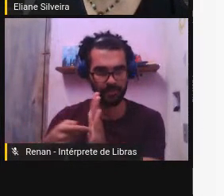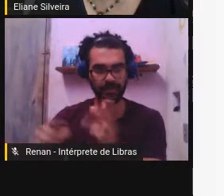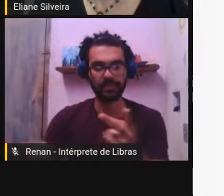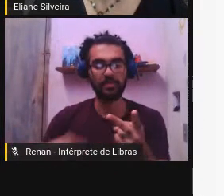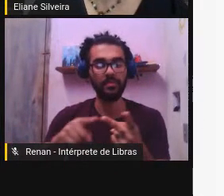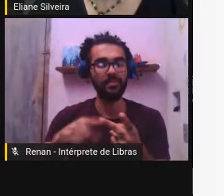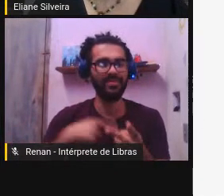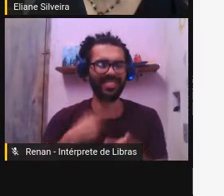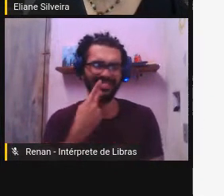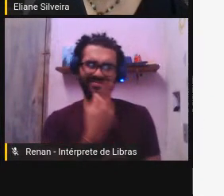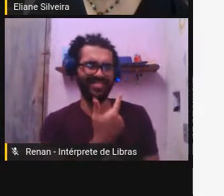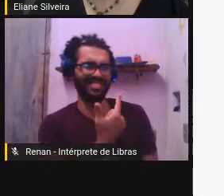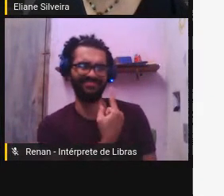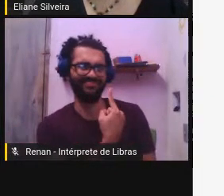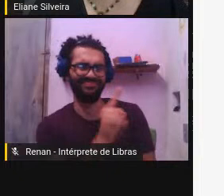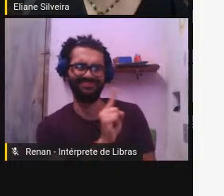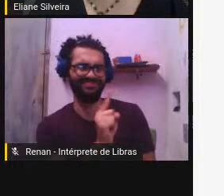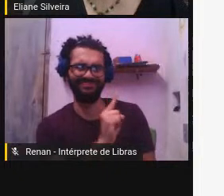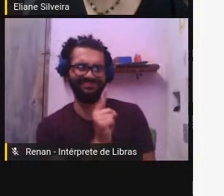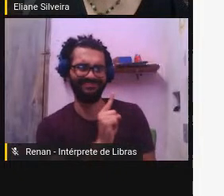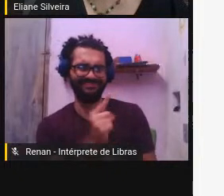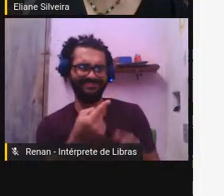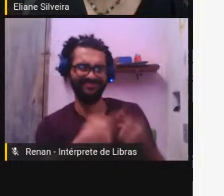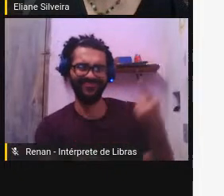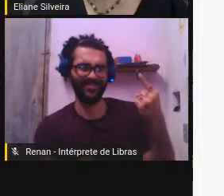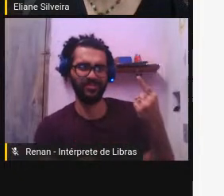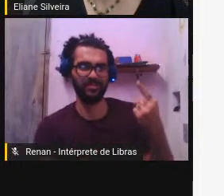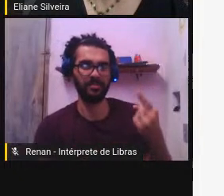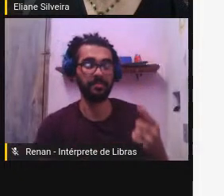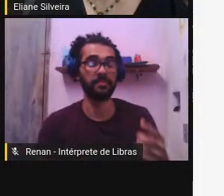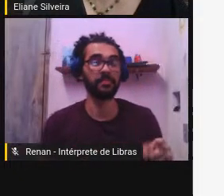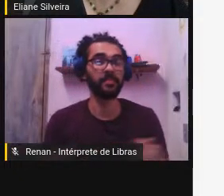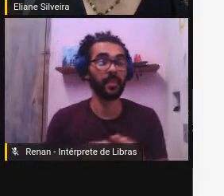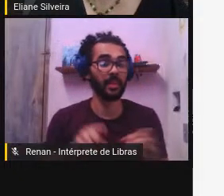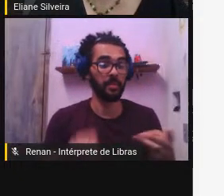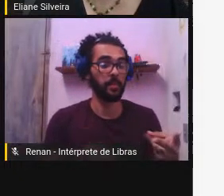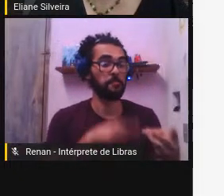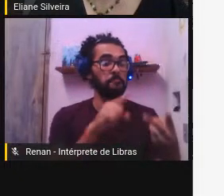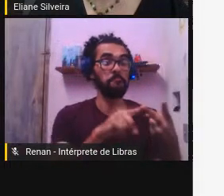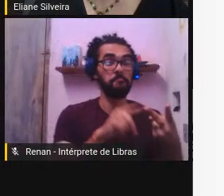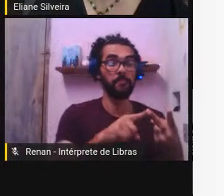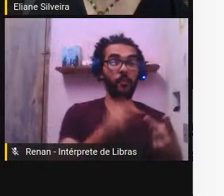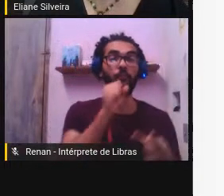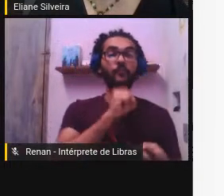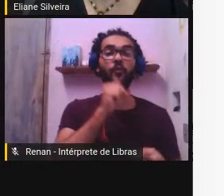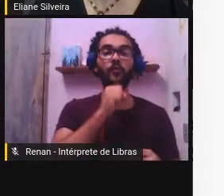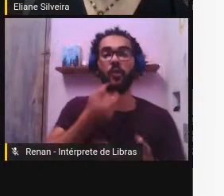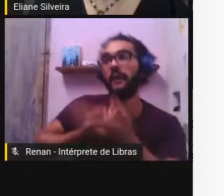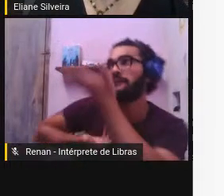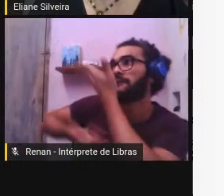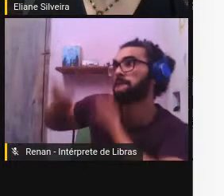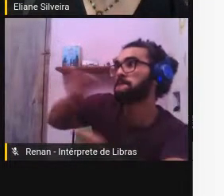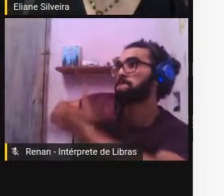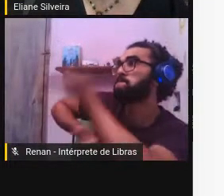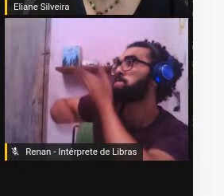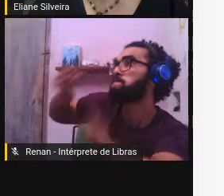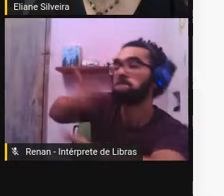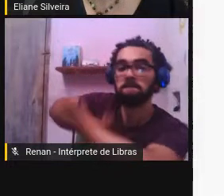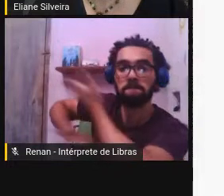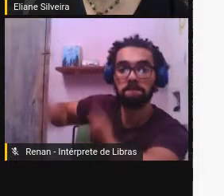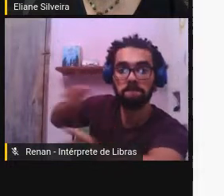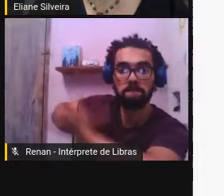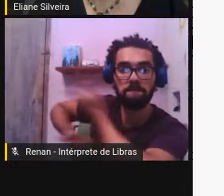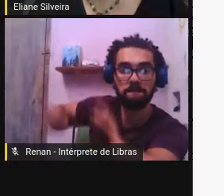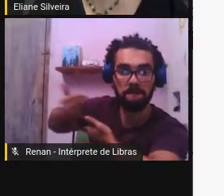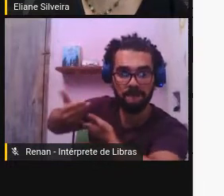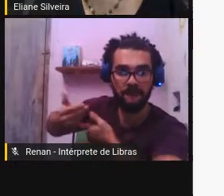um bom texto, em segundo lugar, com as experiências com o avô que passavam pela biblioteca da casa, com as atividades